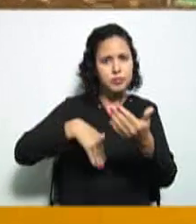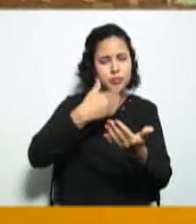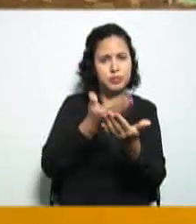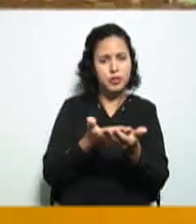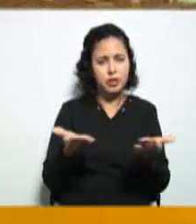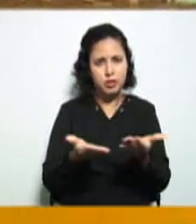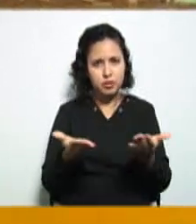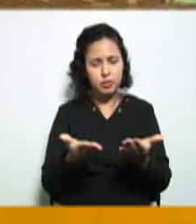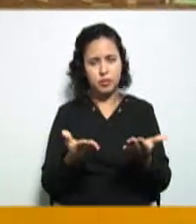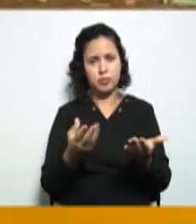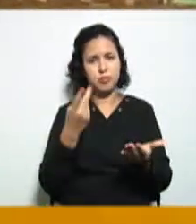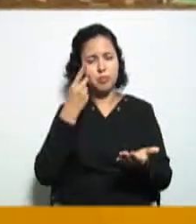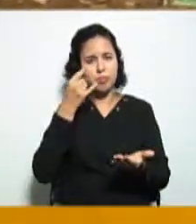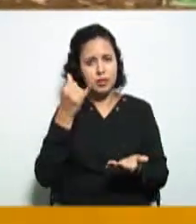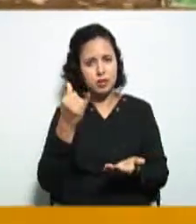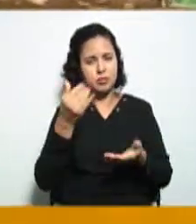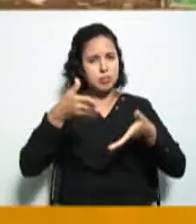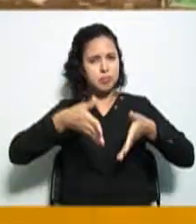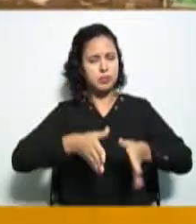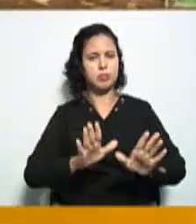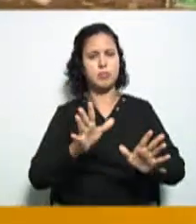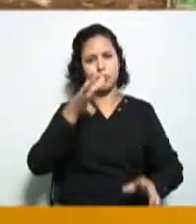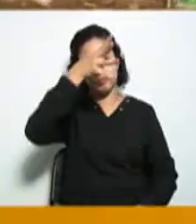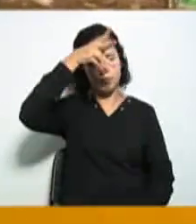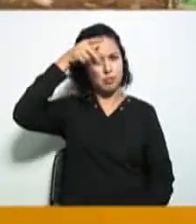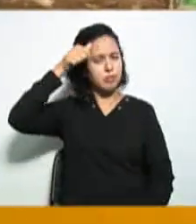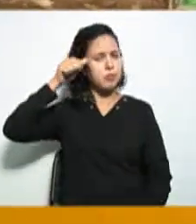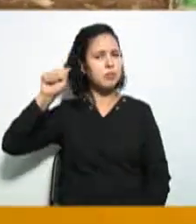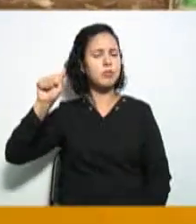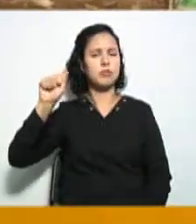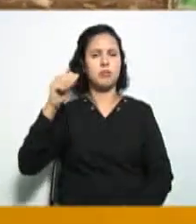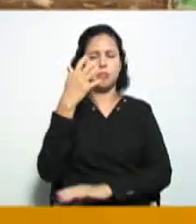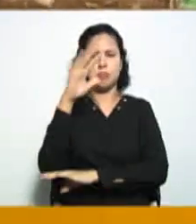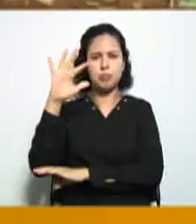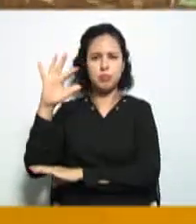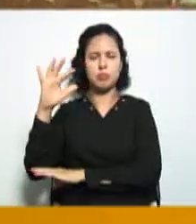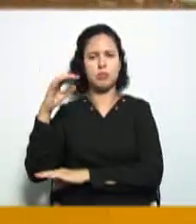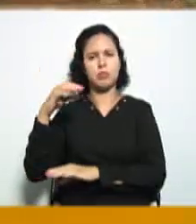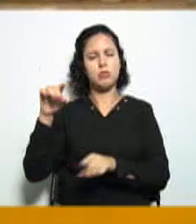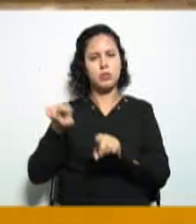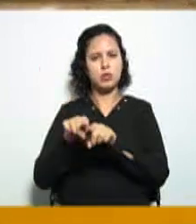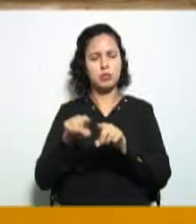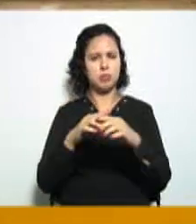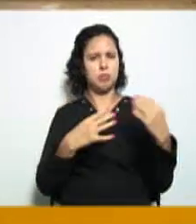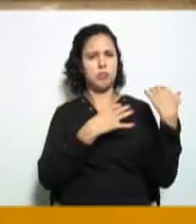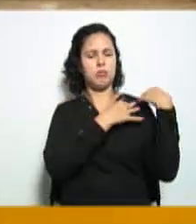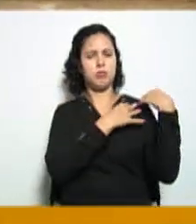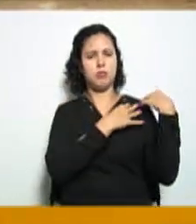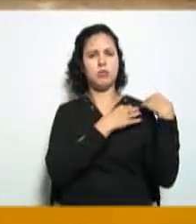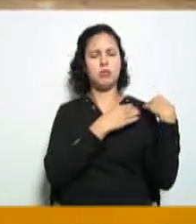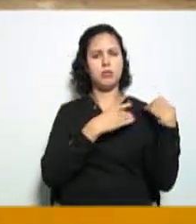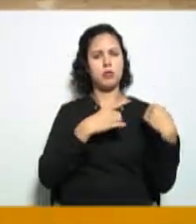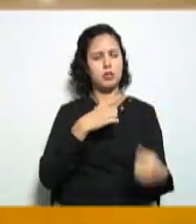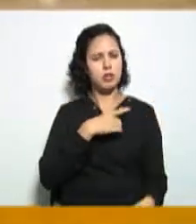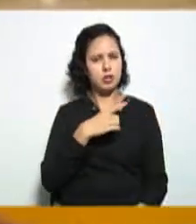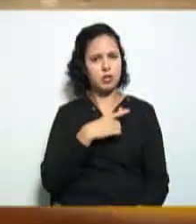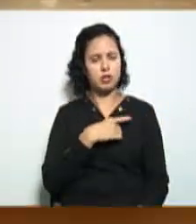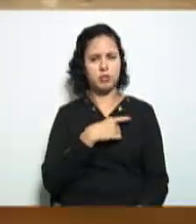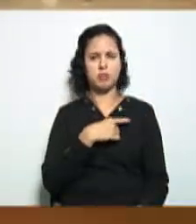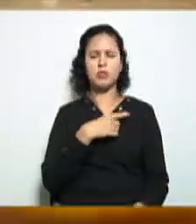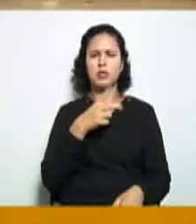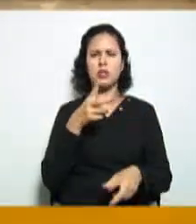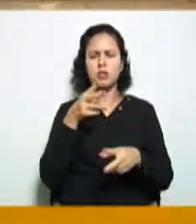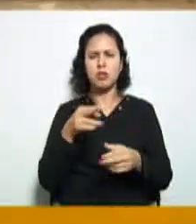pai, ele nasceu na Amazônia, né? No caso, ele serviu o exército e ele era tipo assim, era tipo